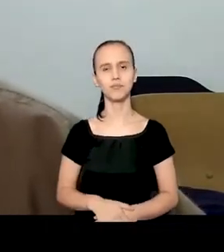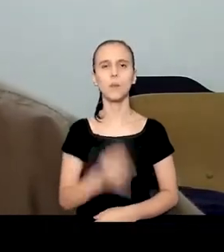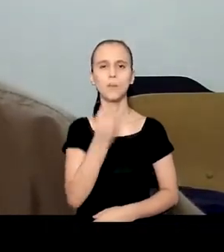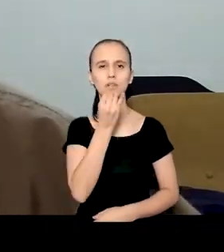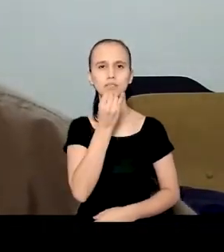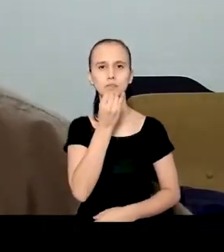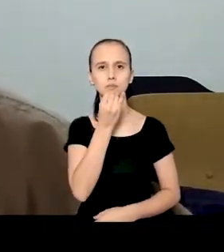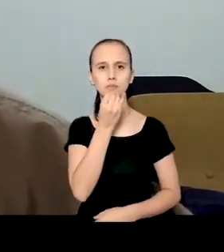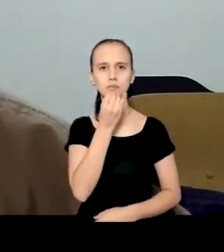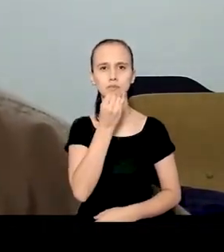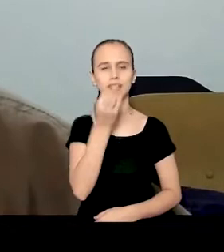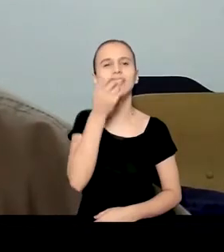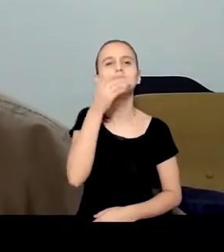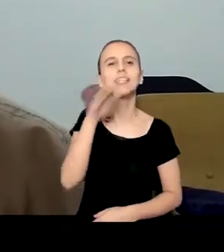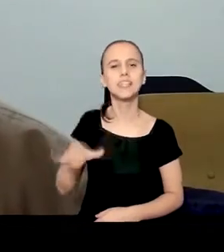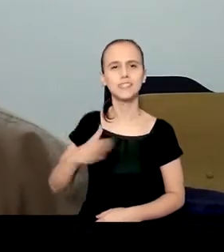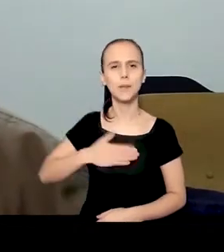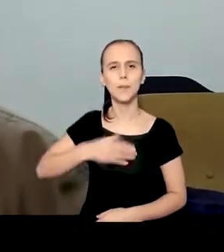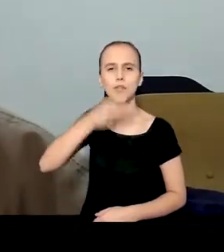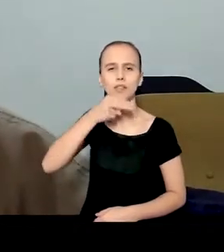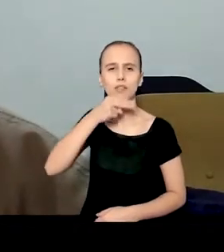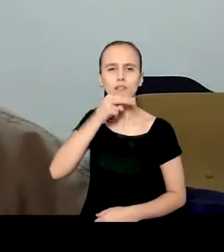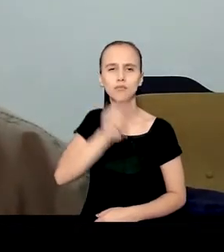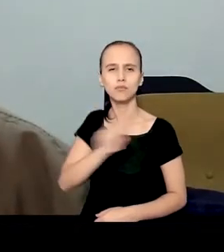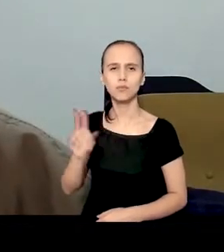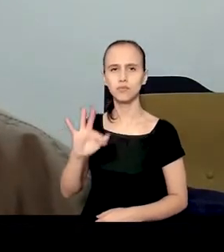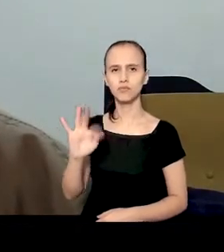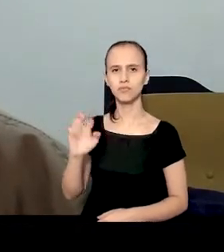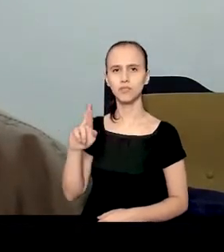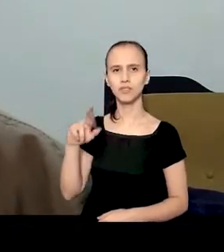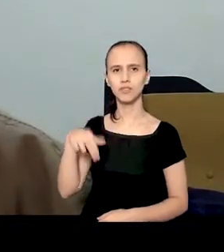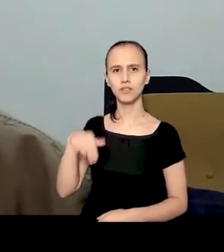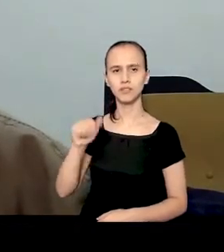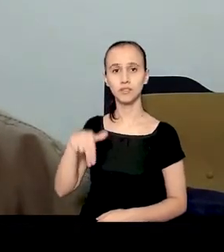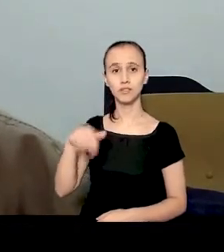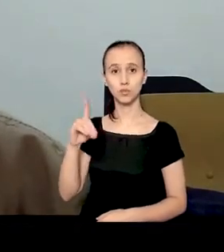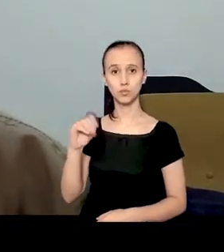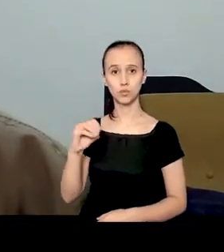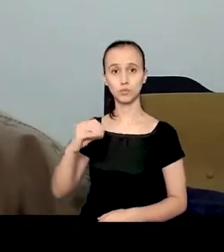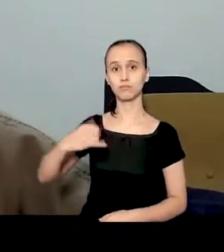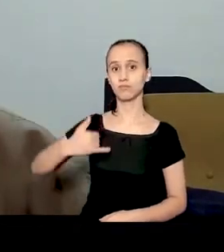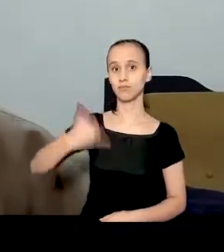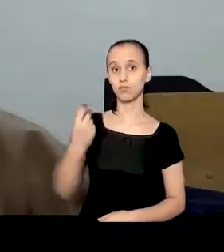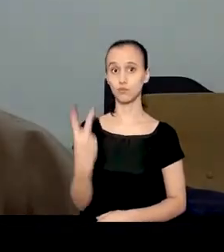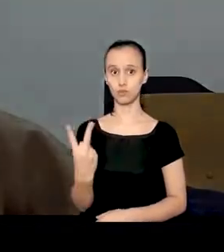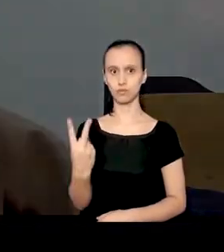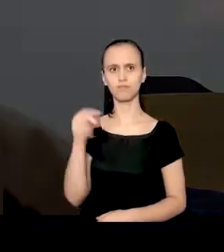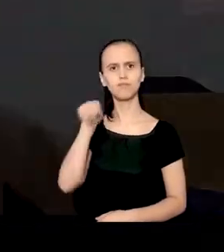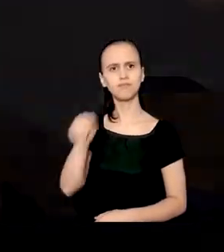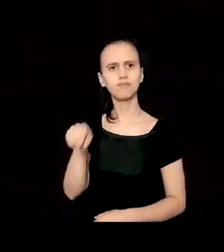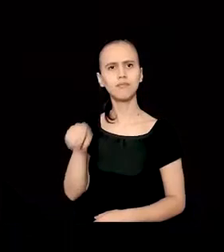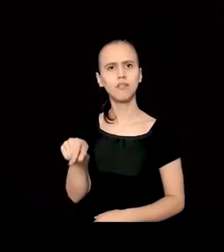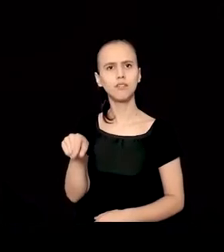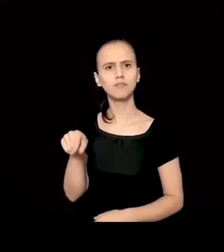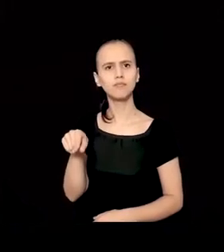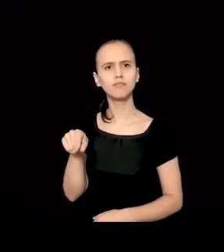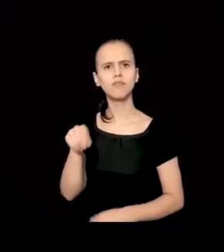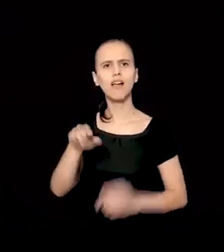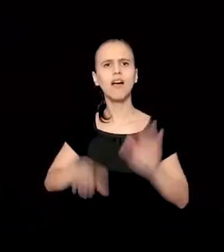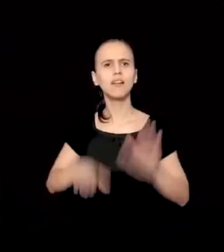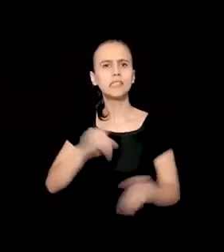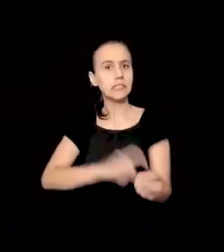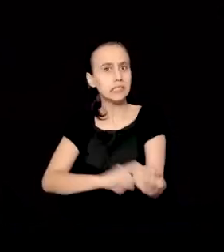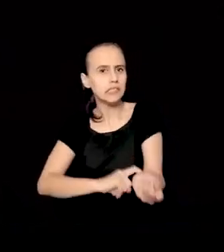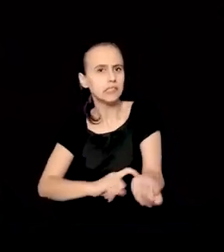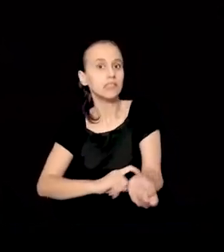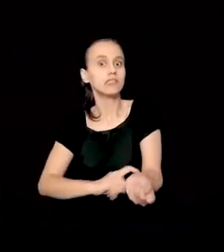pensando numa criança que está dormindo num quarto aqui do lado, que chama Fernando, que é o meu neto. Ele tem 2 anos. O Fernando, uma característica